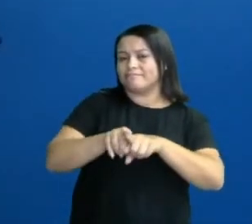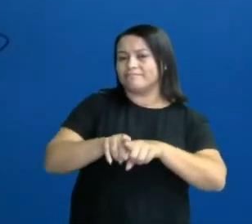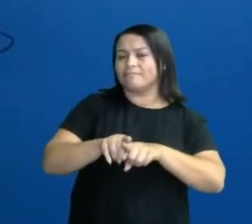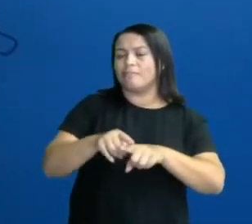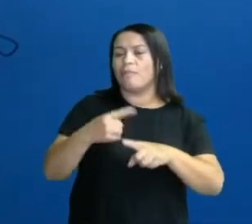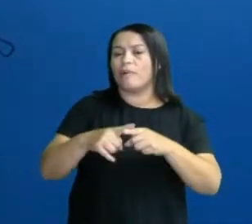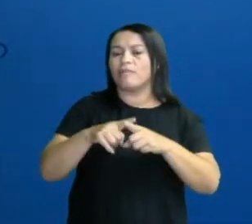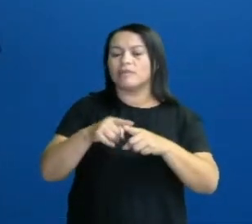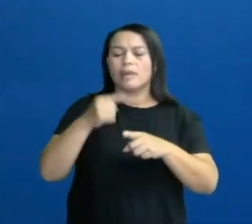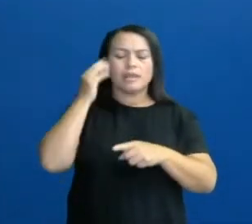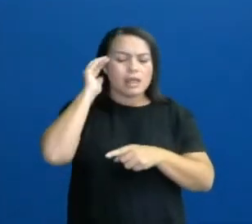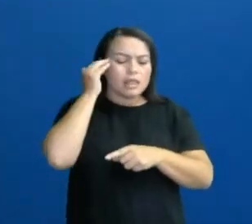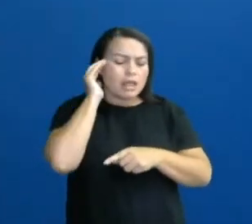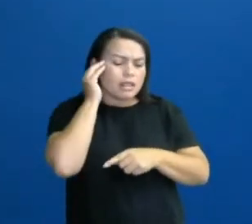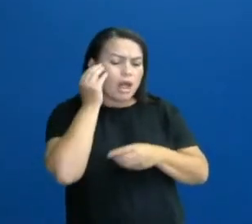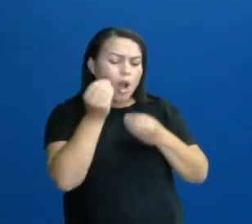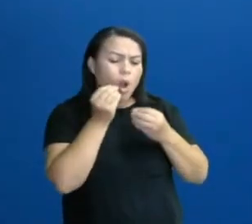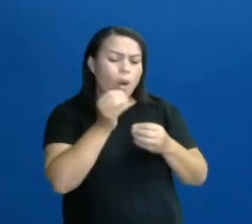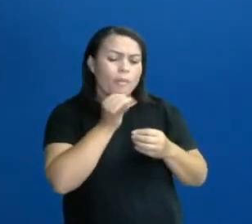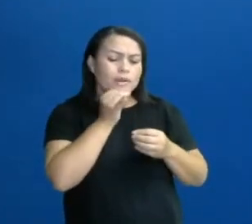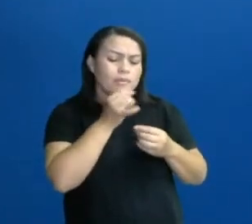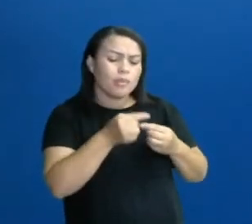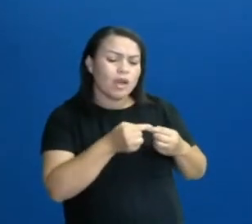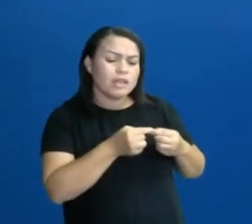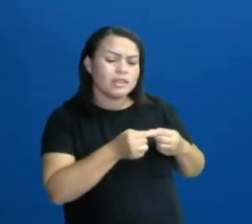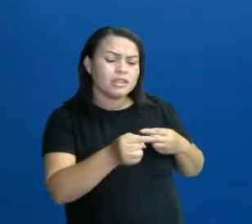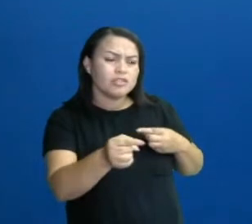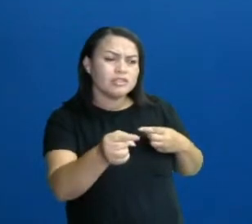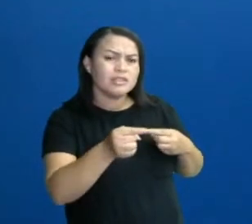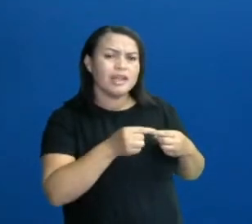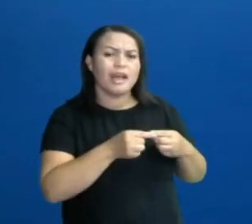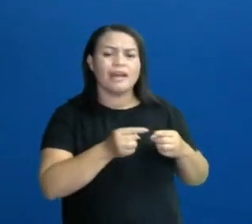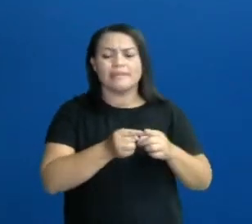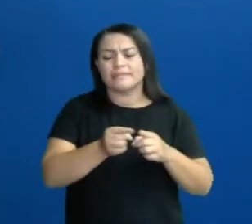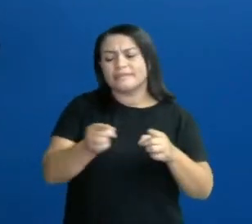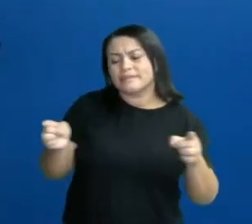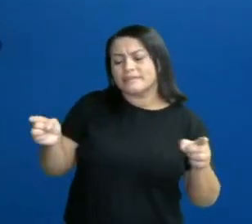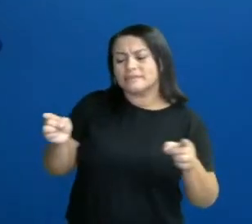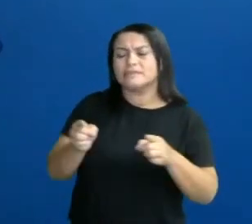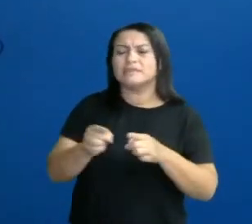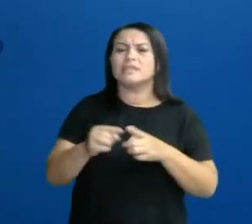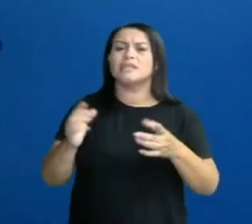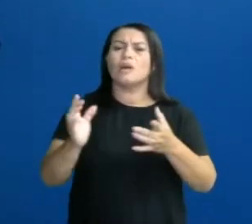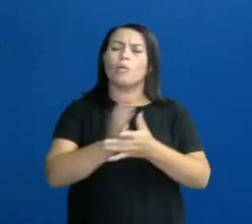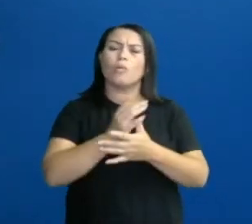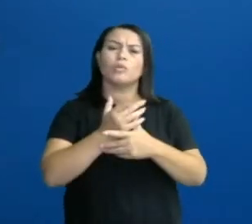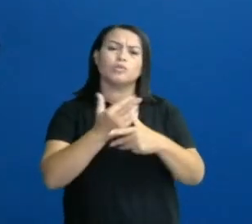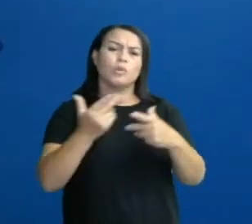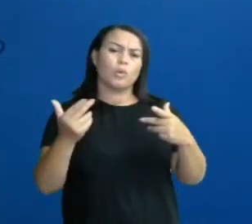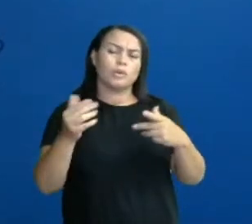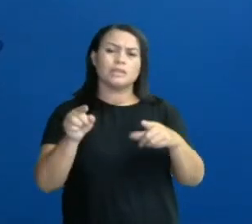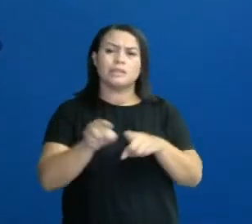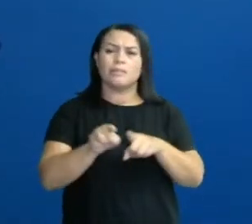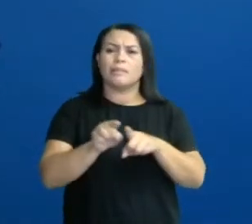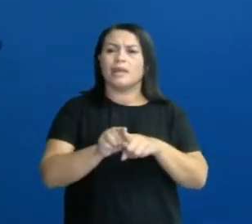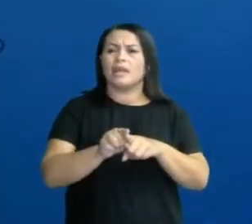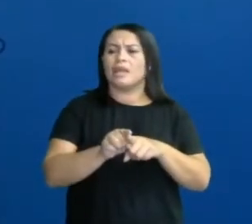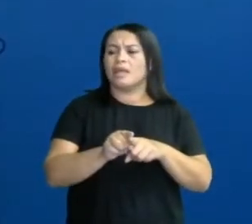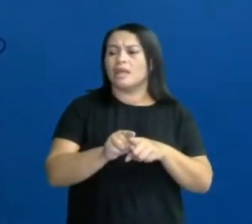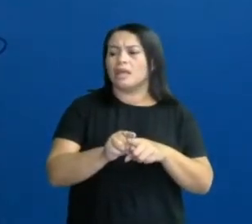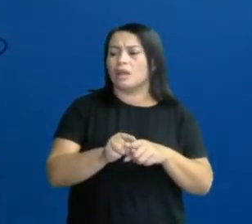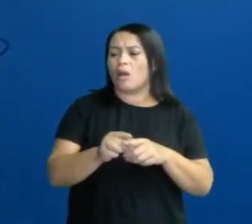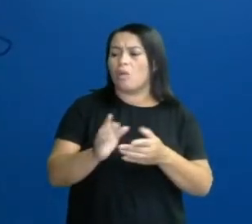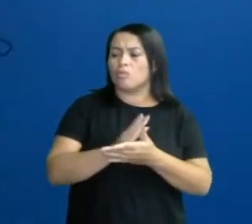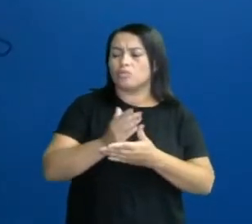entender distâncias, né? A questão de você, de repente, representar determinados objetos com tamanhos que se aproximem daquilo que é